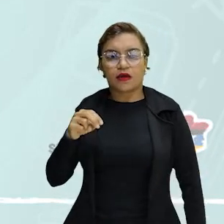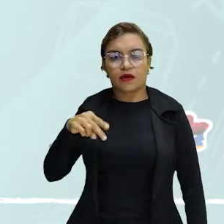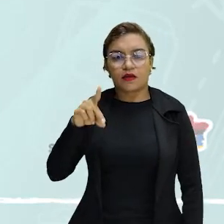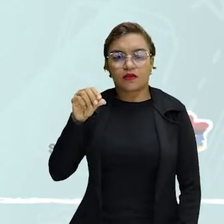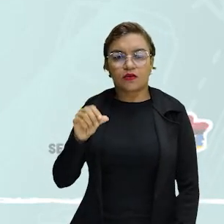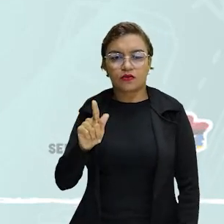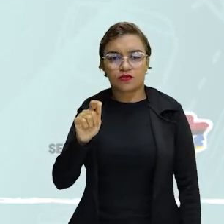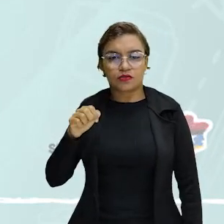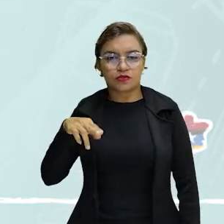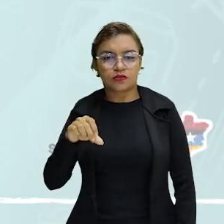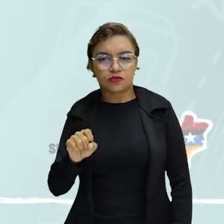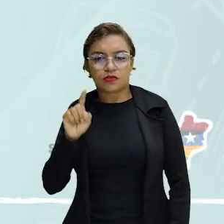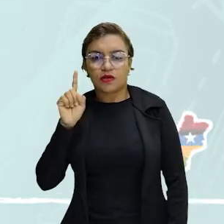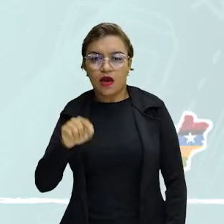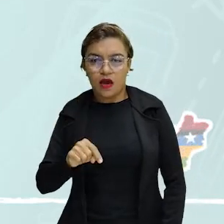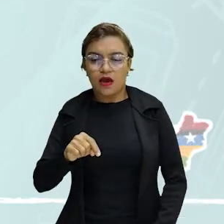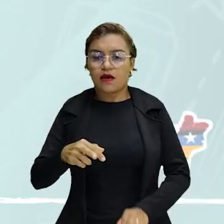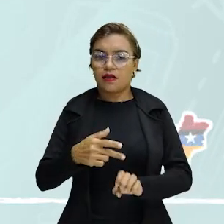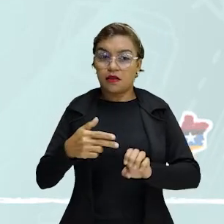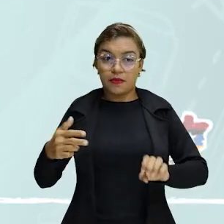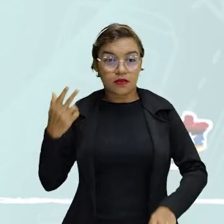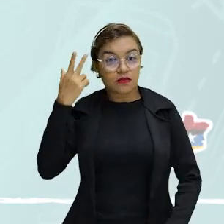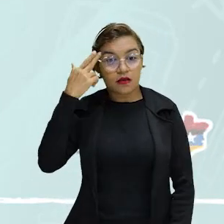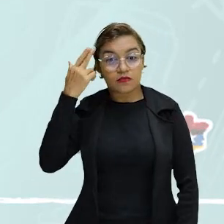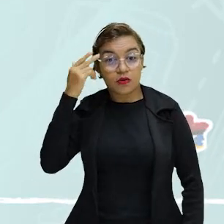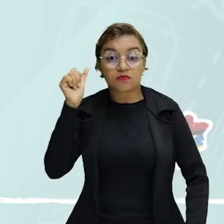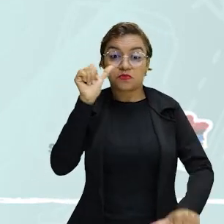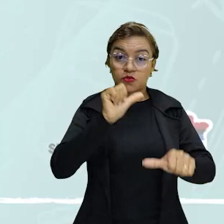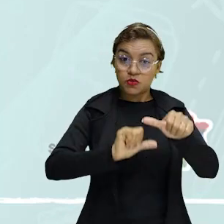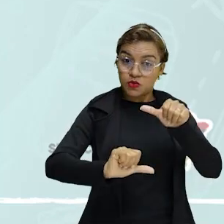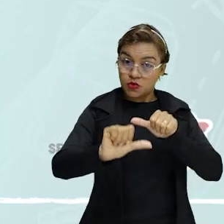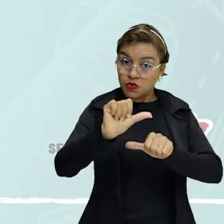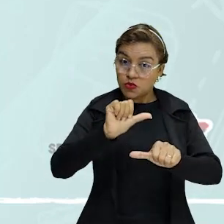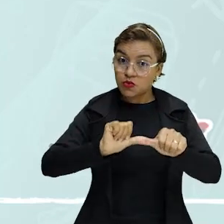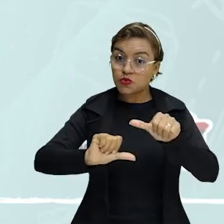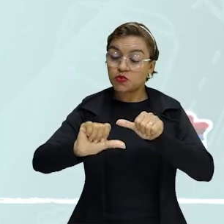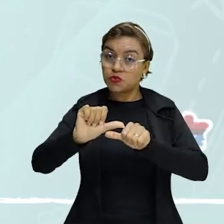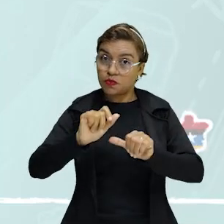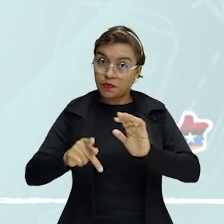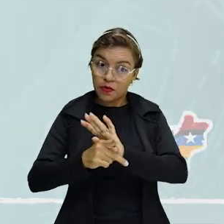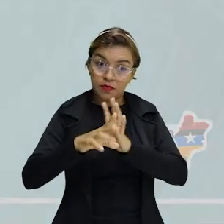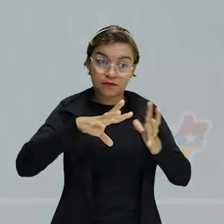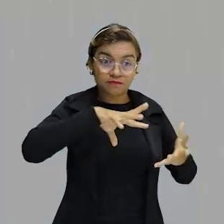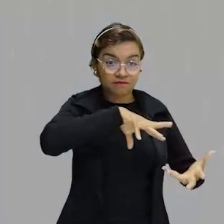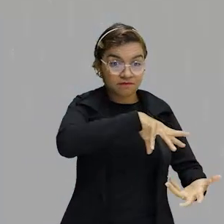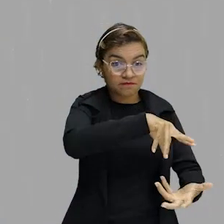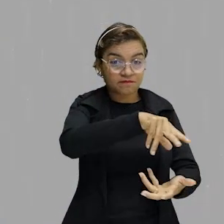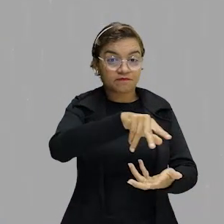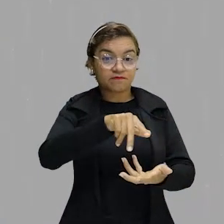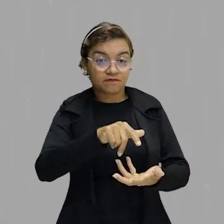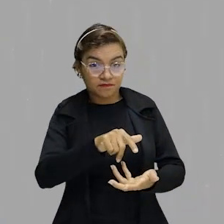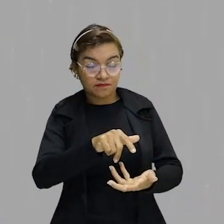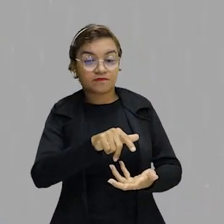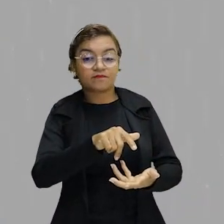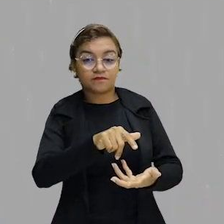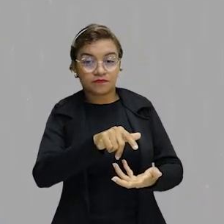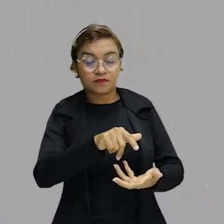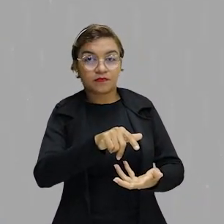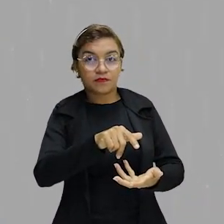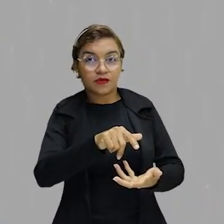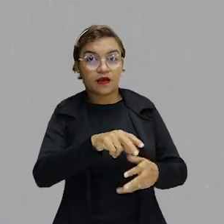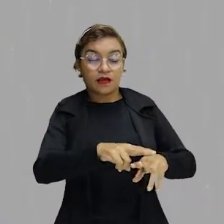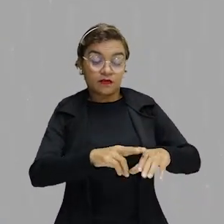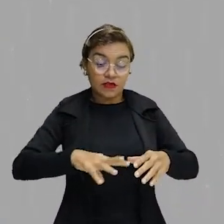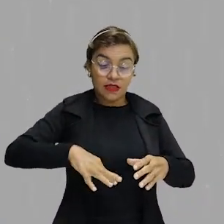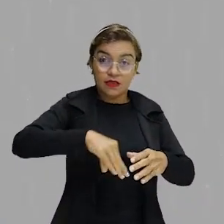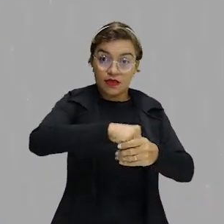são os elementos naturais que alteram a forma do modelado superficial terrestre a partir do seu interior,